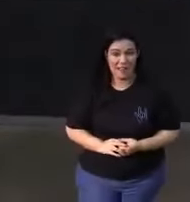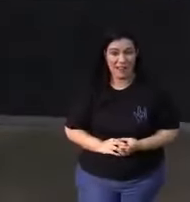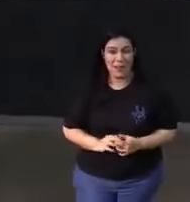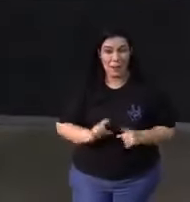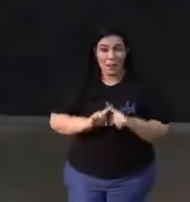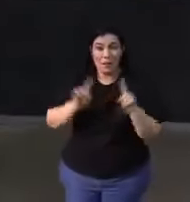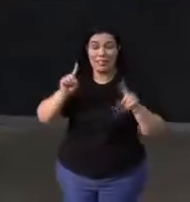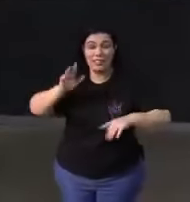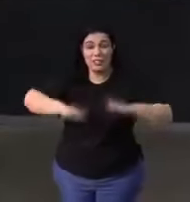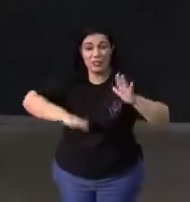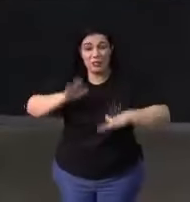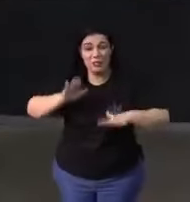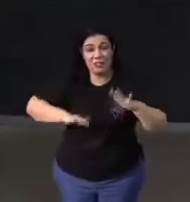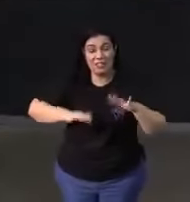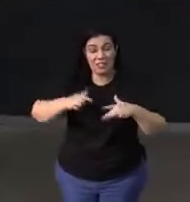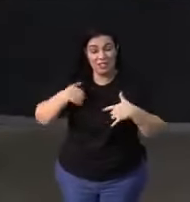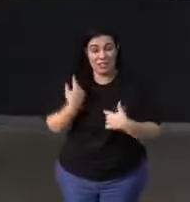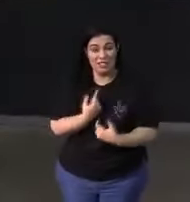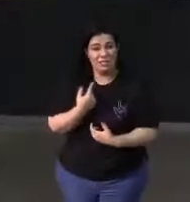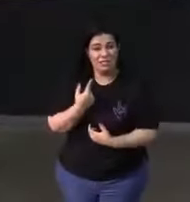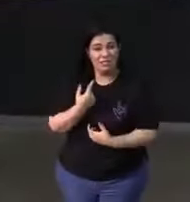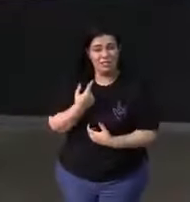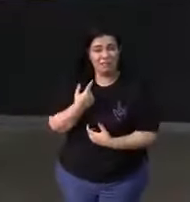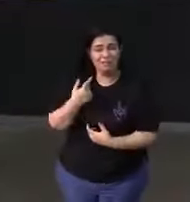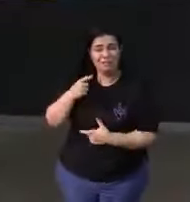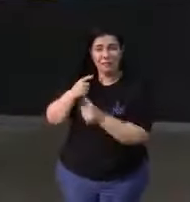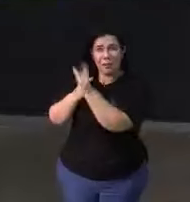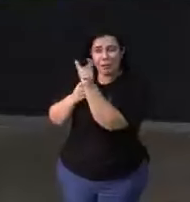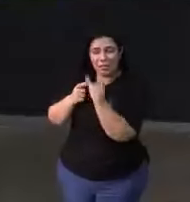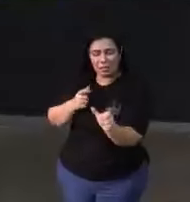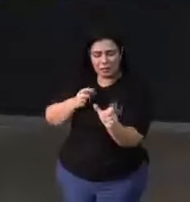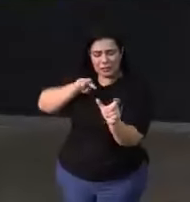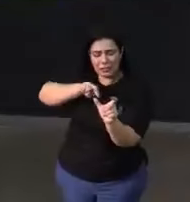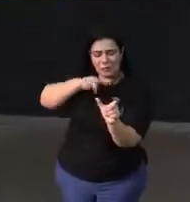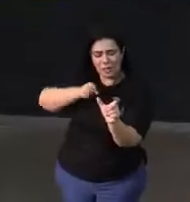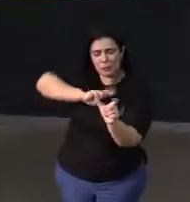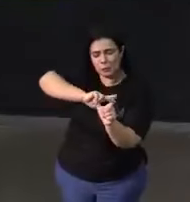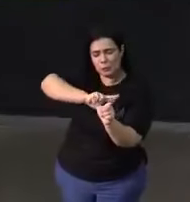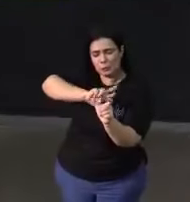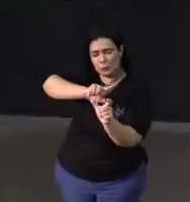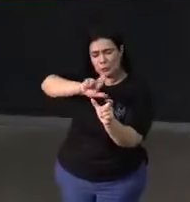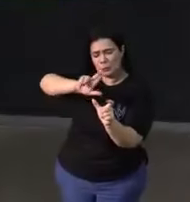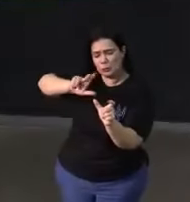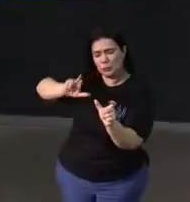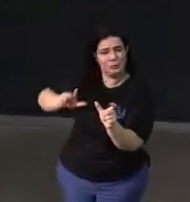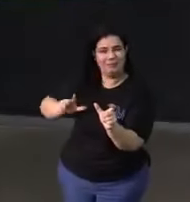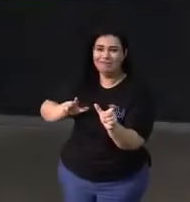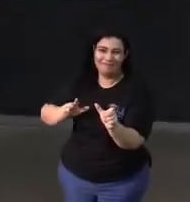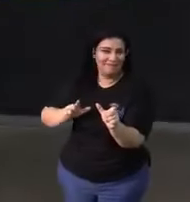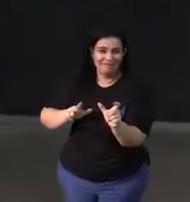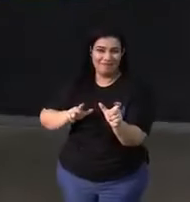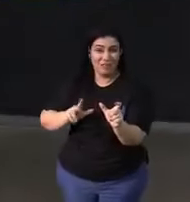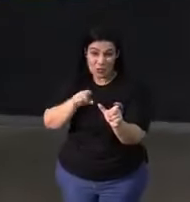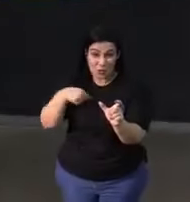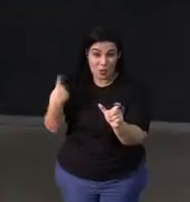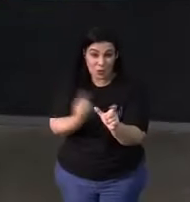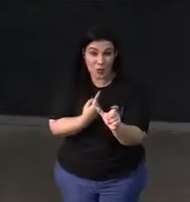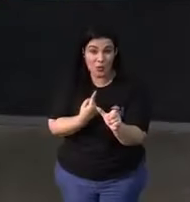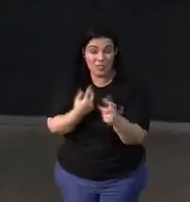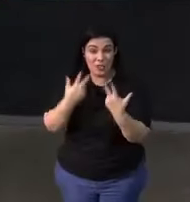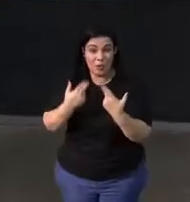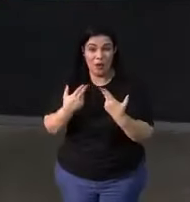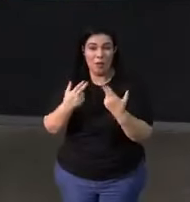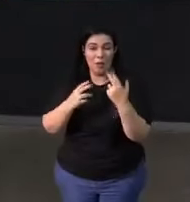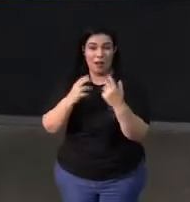Mas às vezes a gente se obstina por uma palavra que Deus diz, e acha que no meio do caminho nós não temos que flexionar, irmão, nós somos como uma